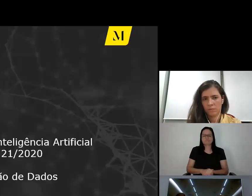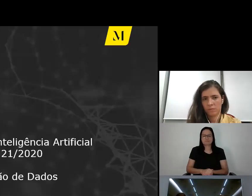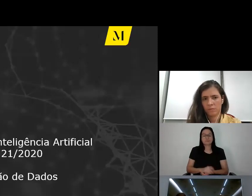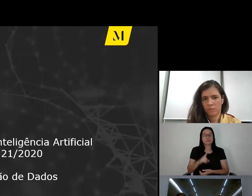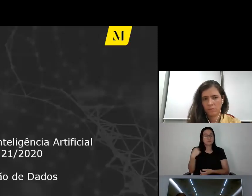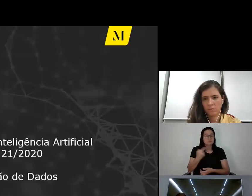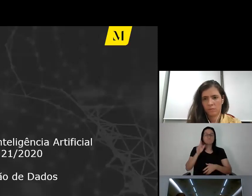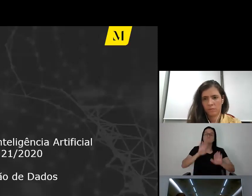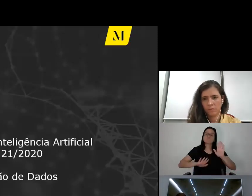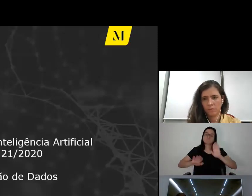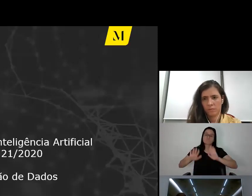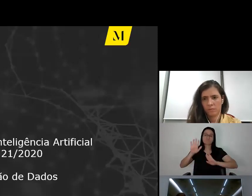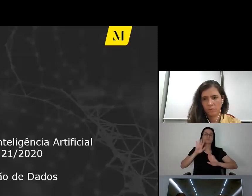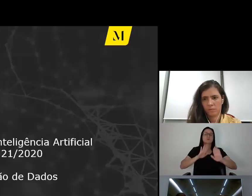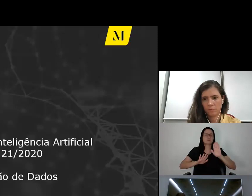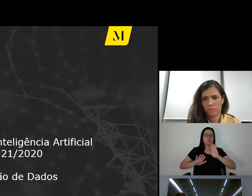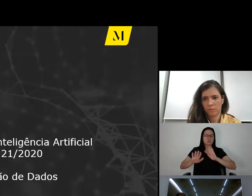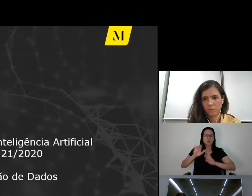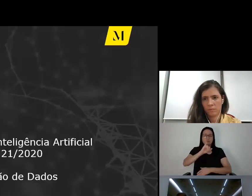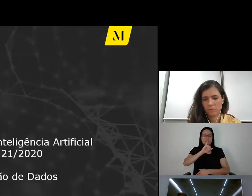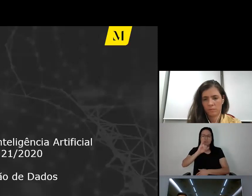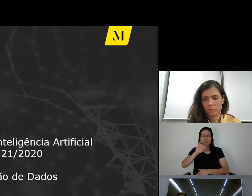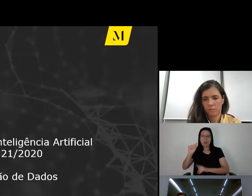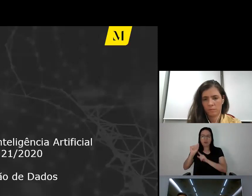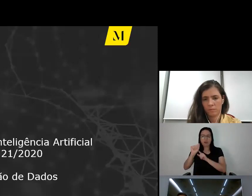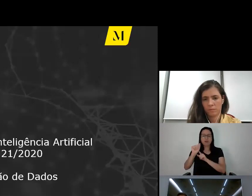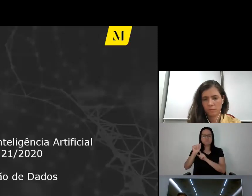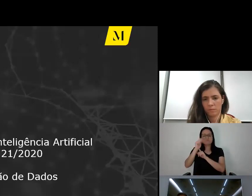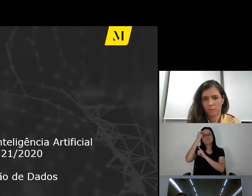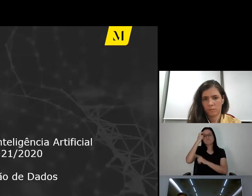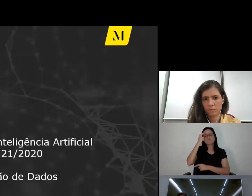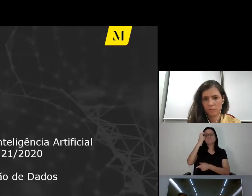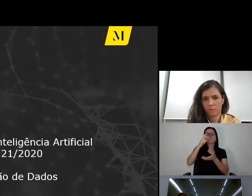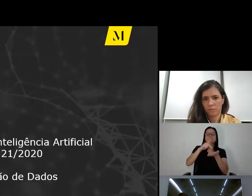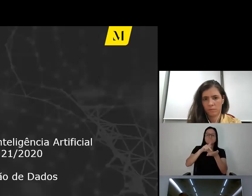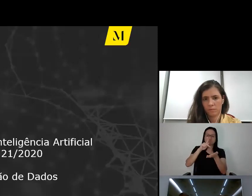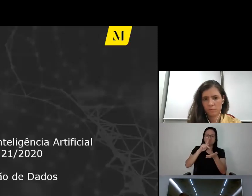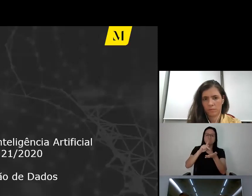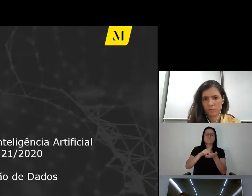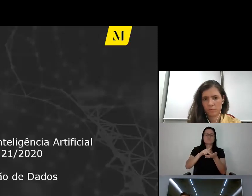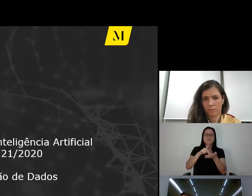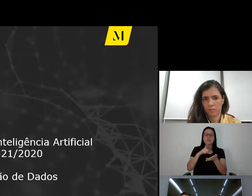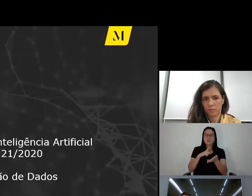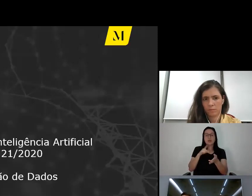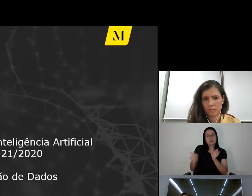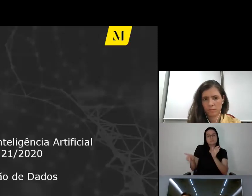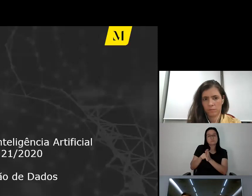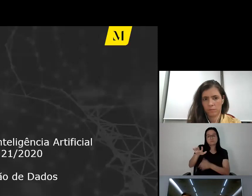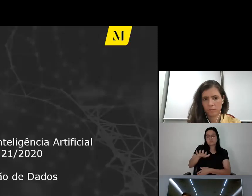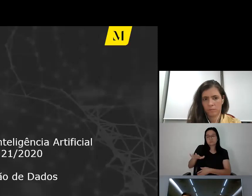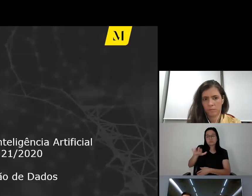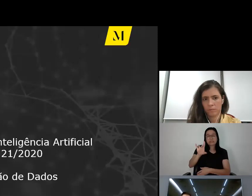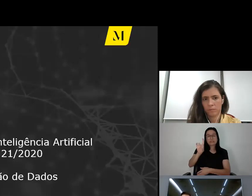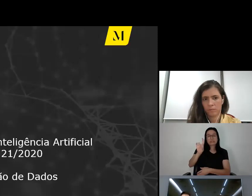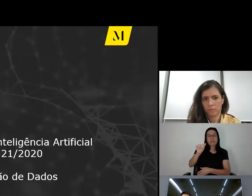com a inteligência artificial, porque ela é, de fato, uma inteligência. E ela é direcionada pela base de dados que ela também é alimentada, por tudo que a